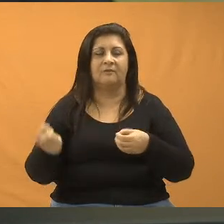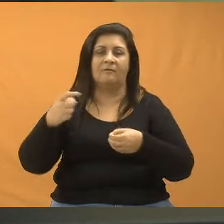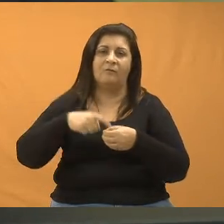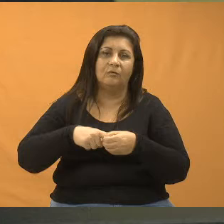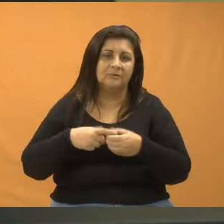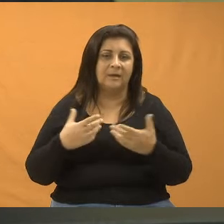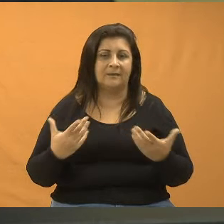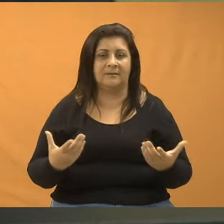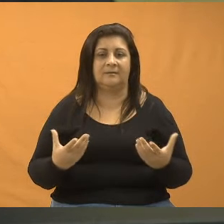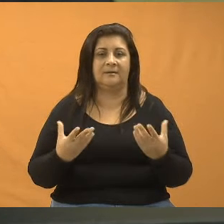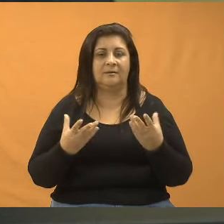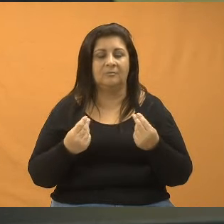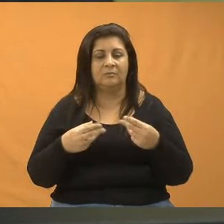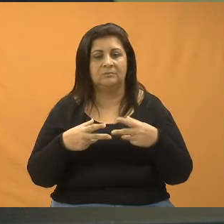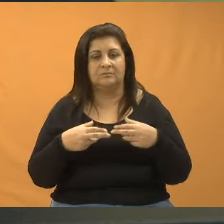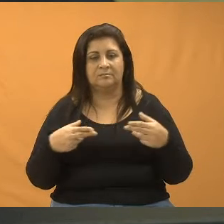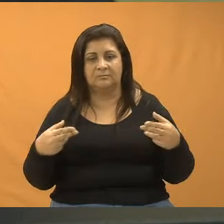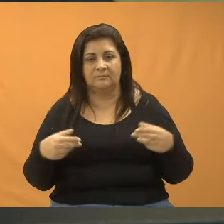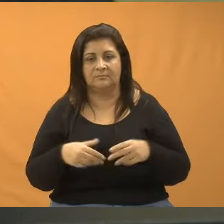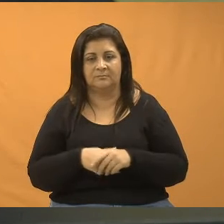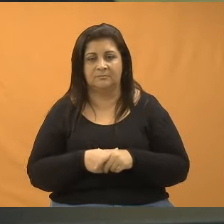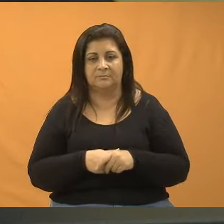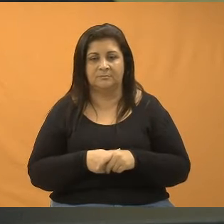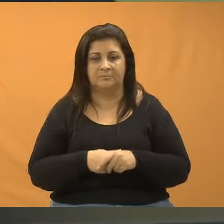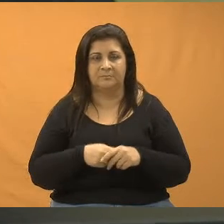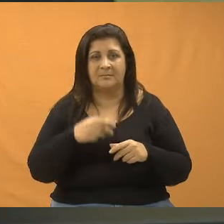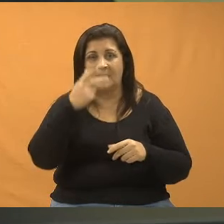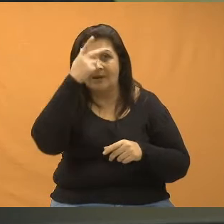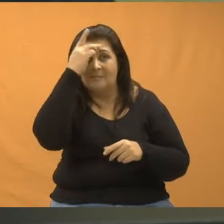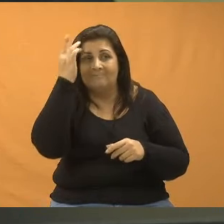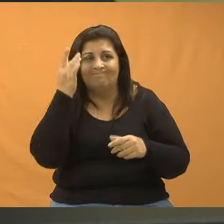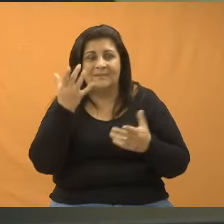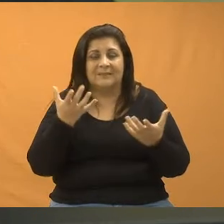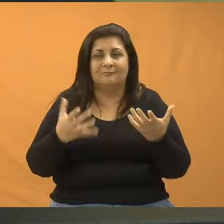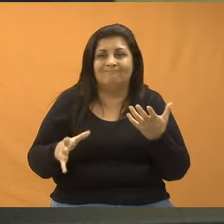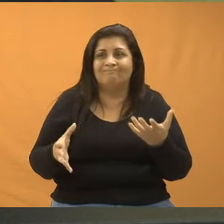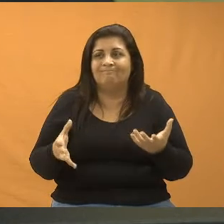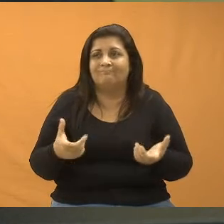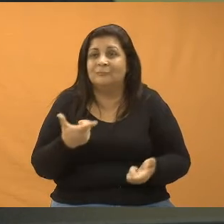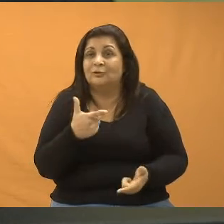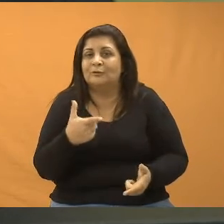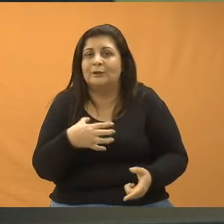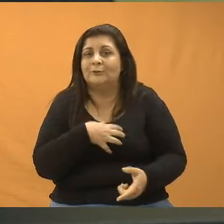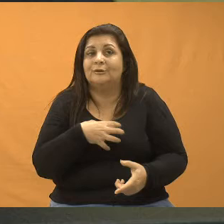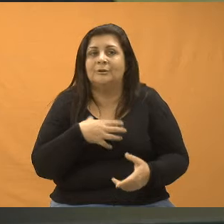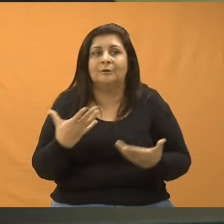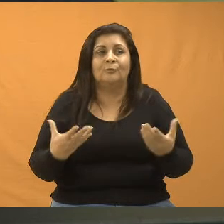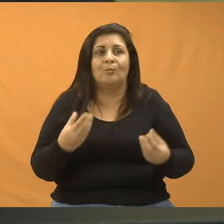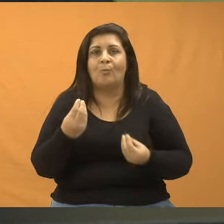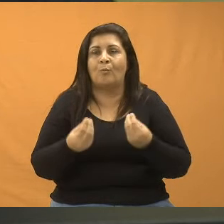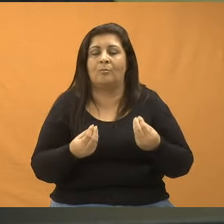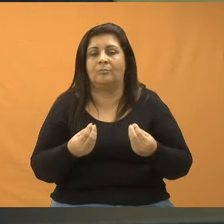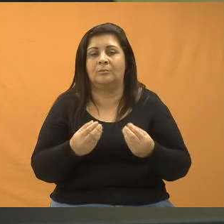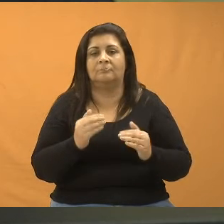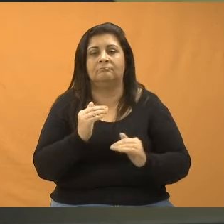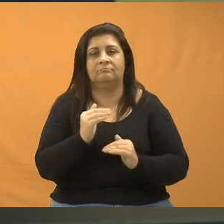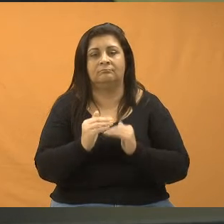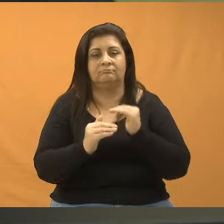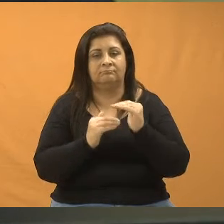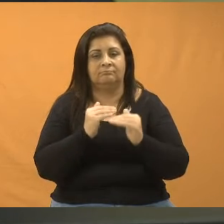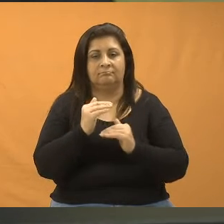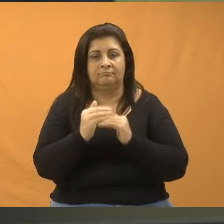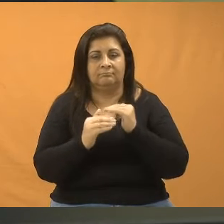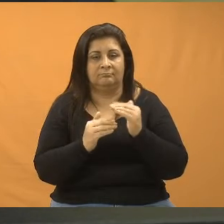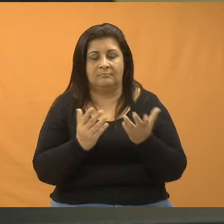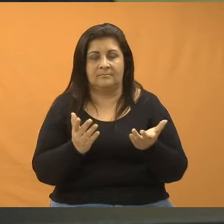Então, as pessoas que estão, elas perderam o tato de gestão do hospital. Então, é um processo, não é